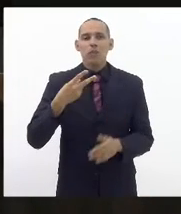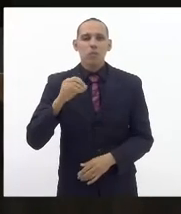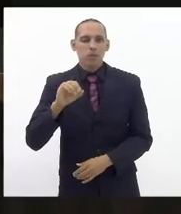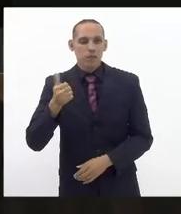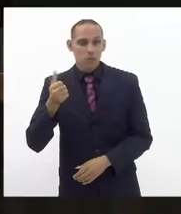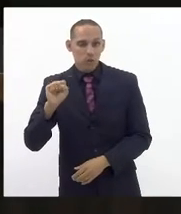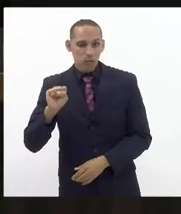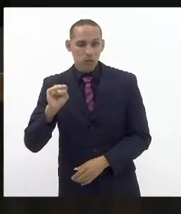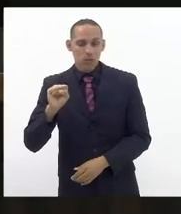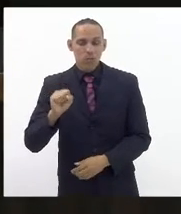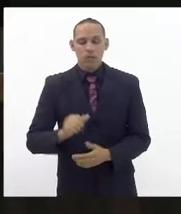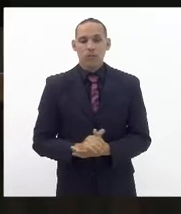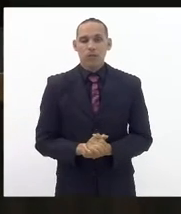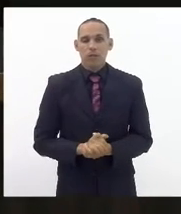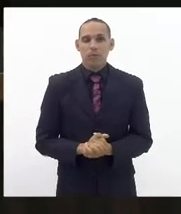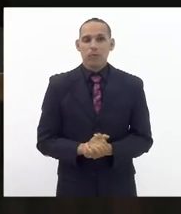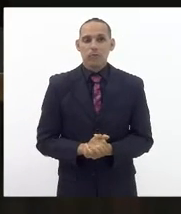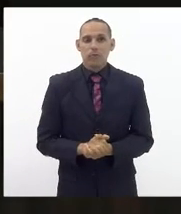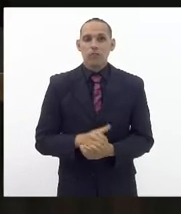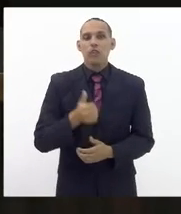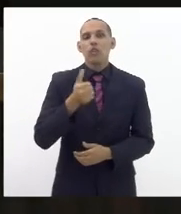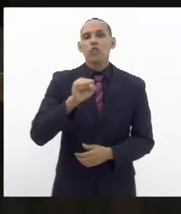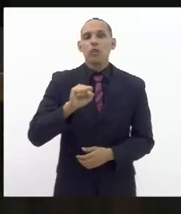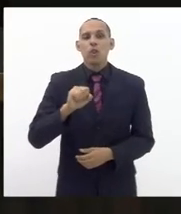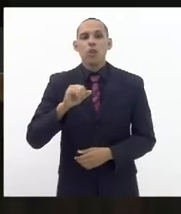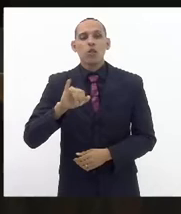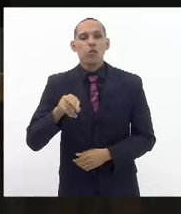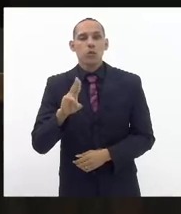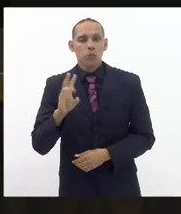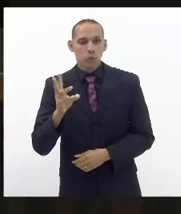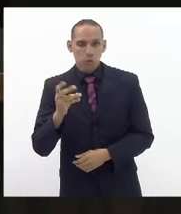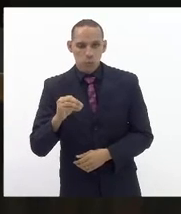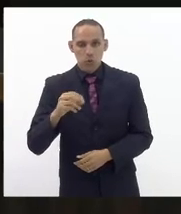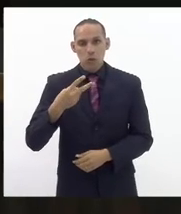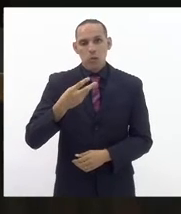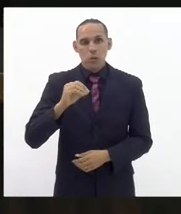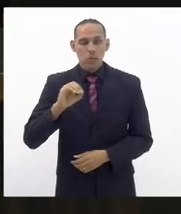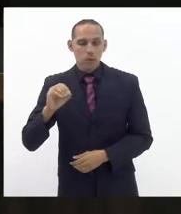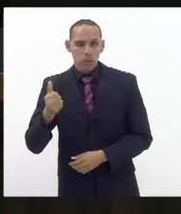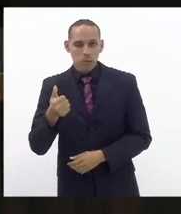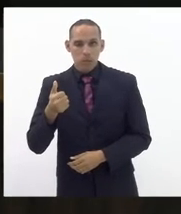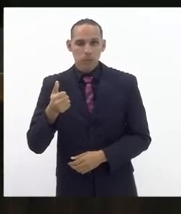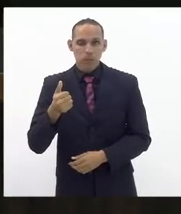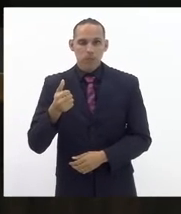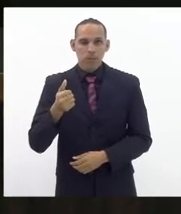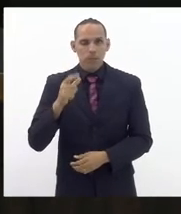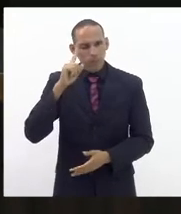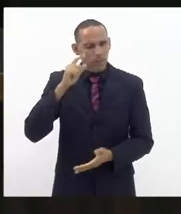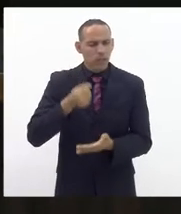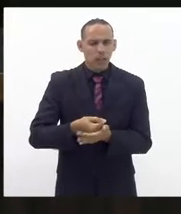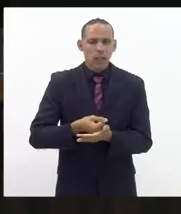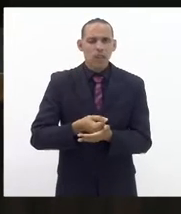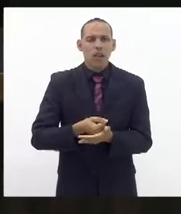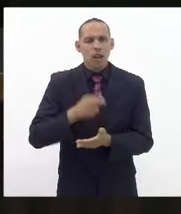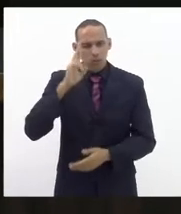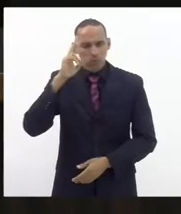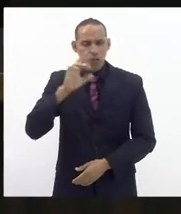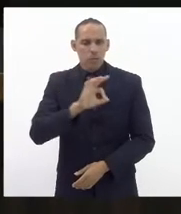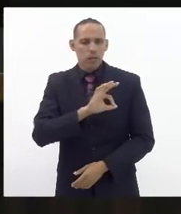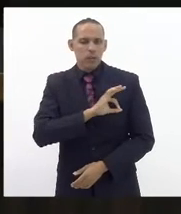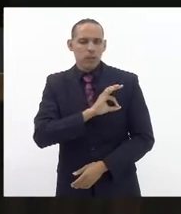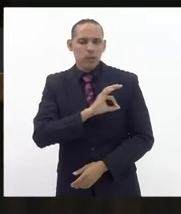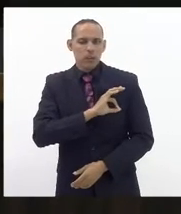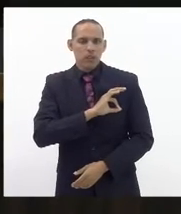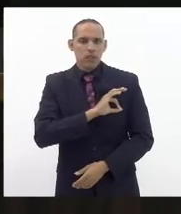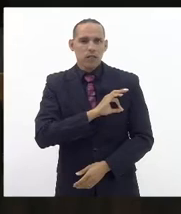3.614, de 2018, de 18 de julho de 2001, que determina a autoridade policial, os órgãos de segurança